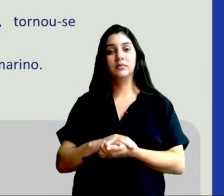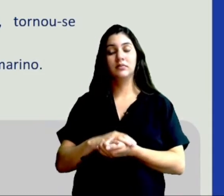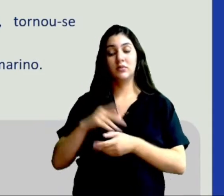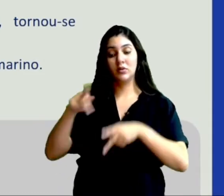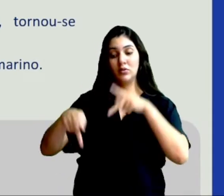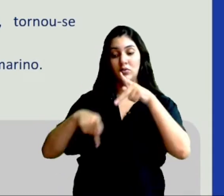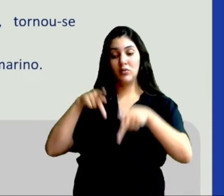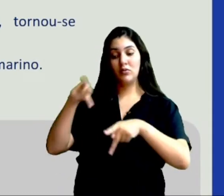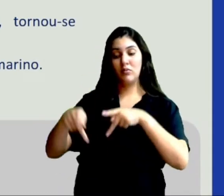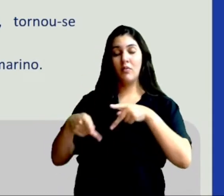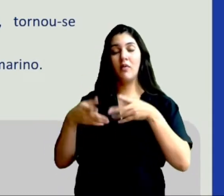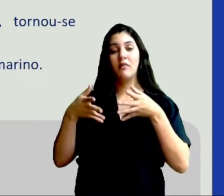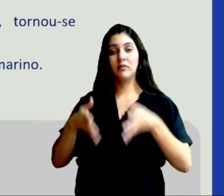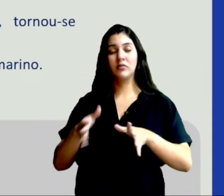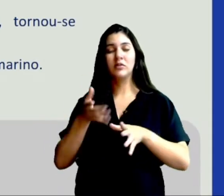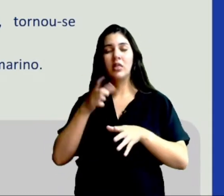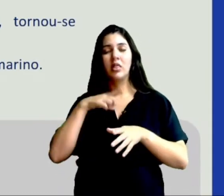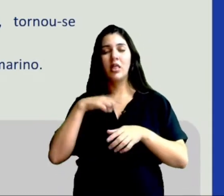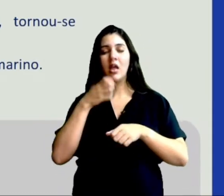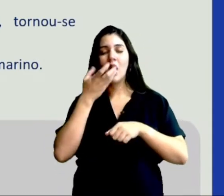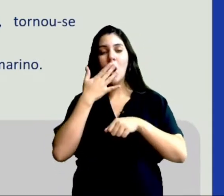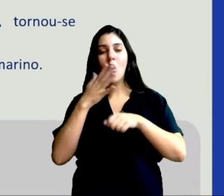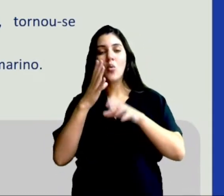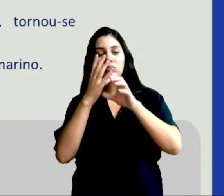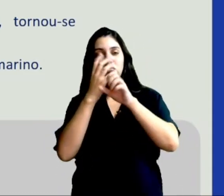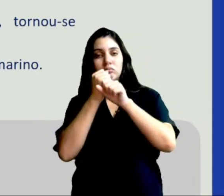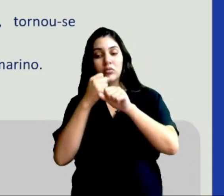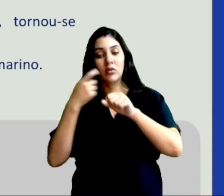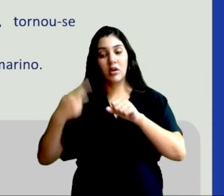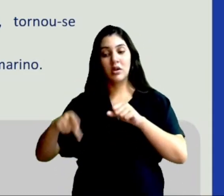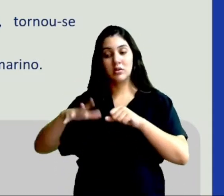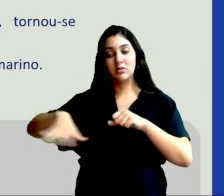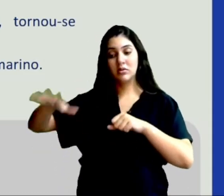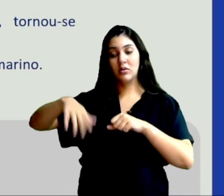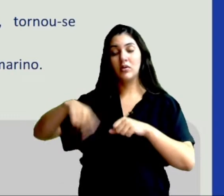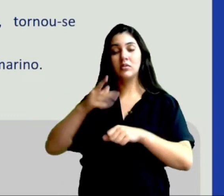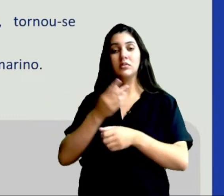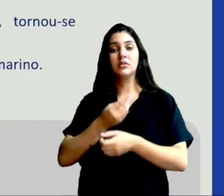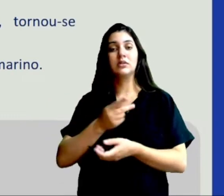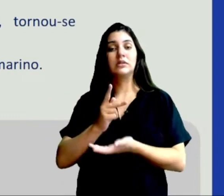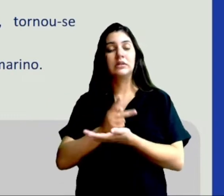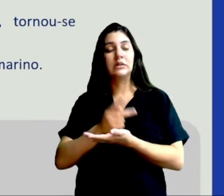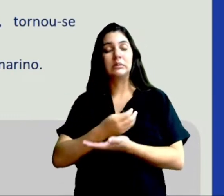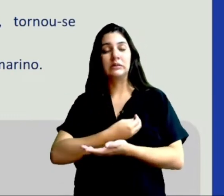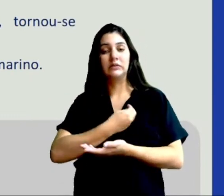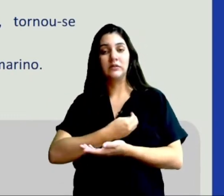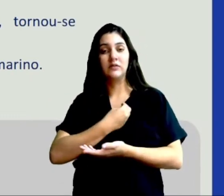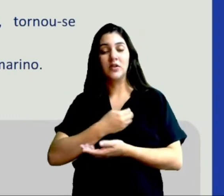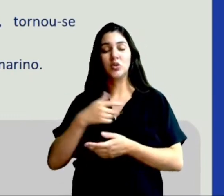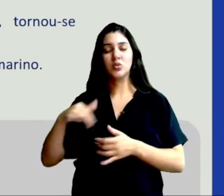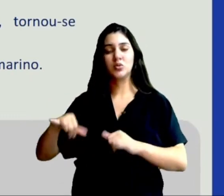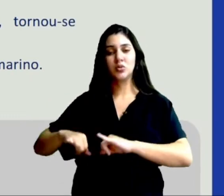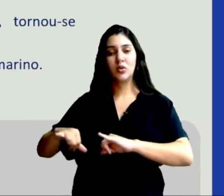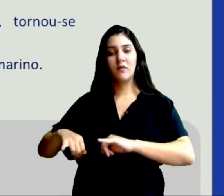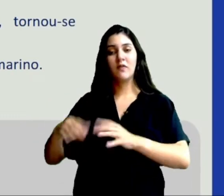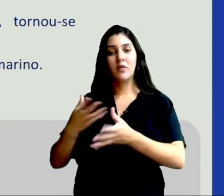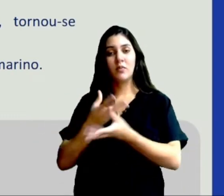dos povos aborígenes tem um tom mais escuro, né? Então, essa região ela sempre foi muito ocupada, né? Sofreu muito com